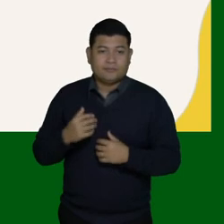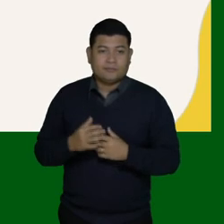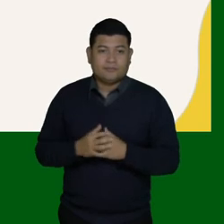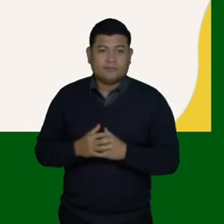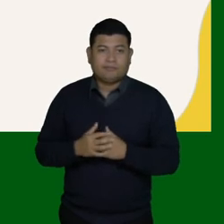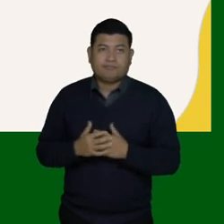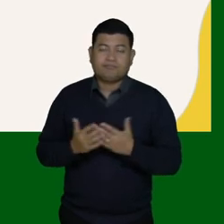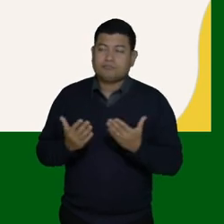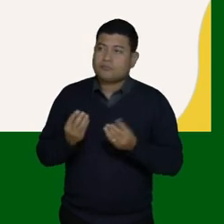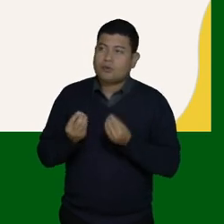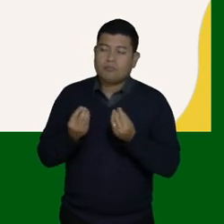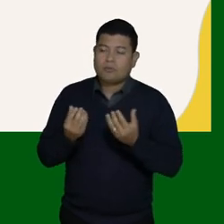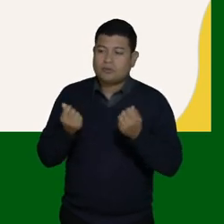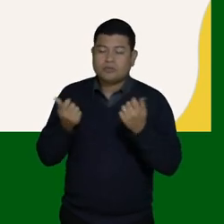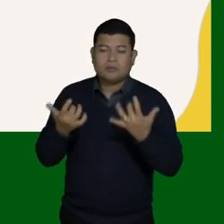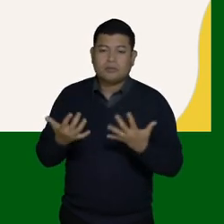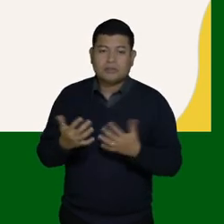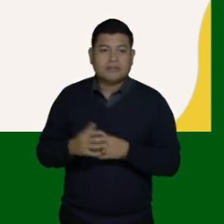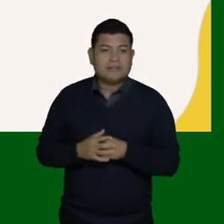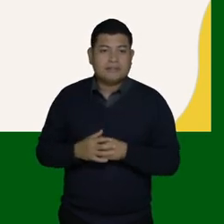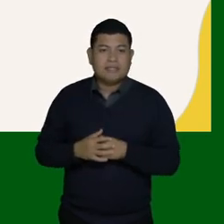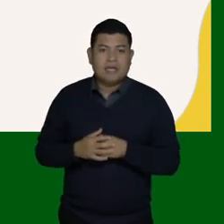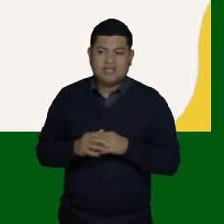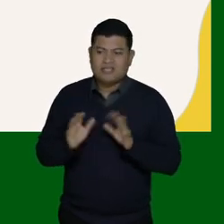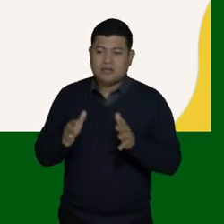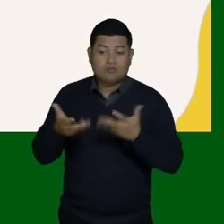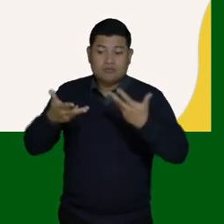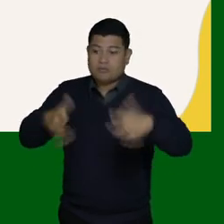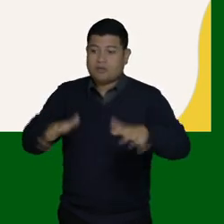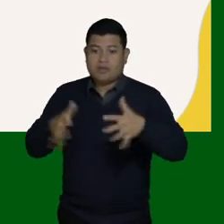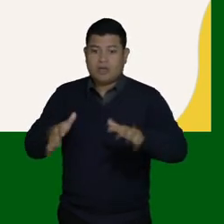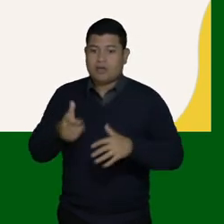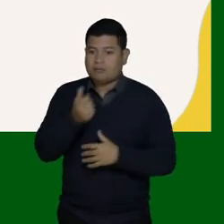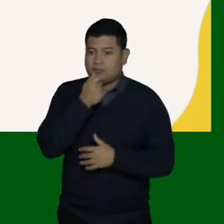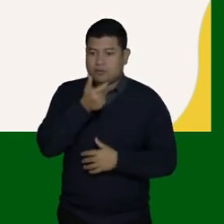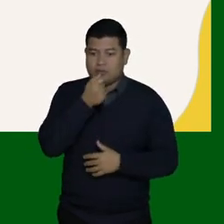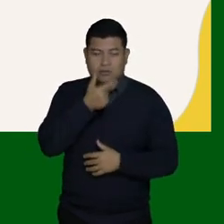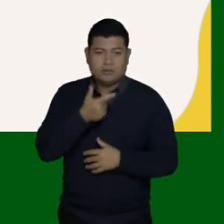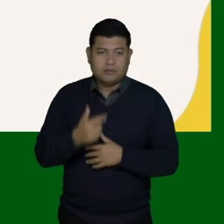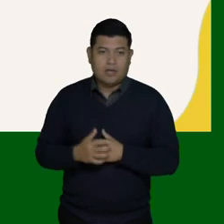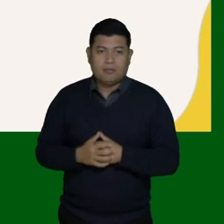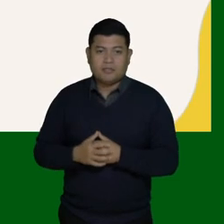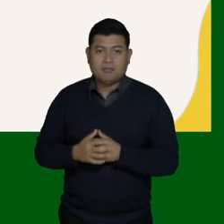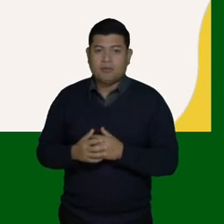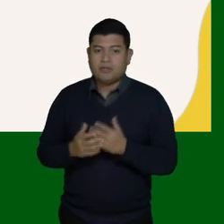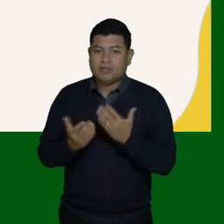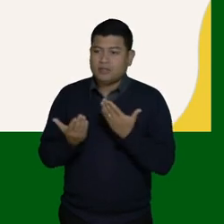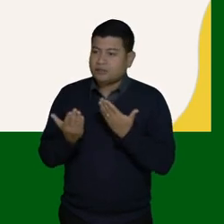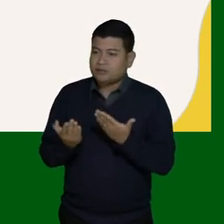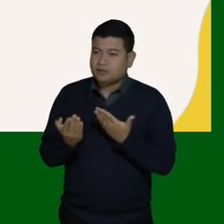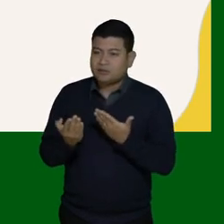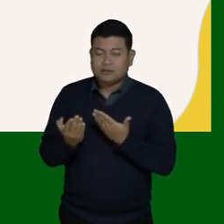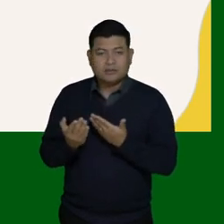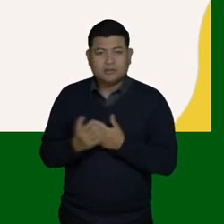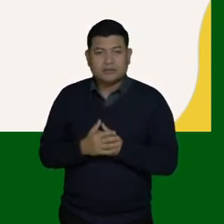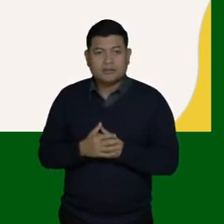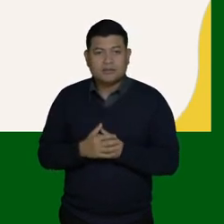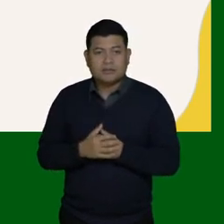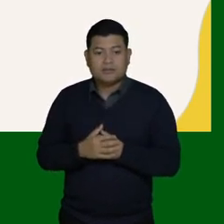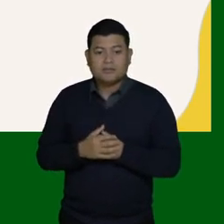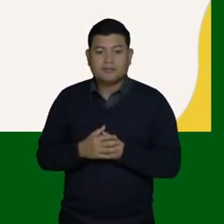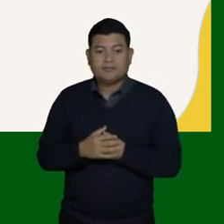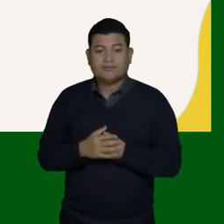eh contra a própria medicação e às vezes ali abre uma janela de expectativa para essa criança